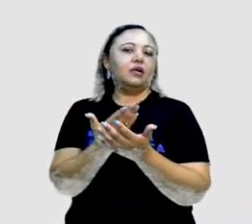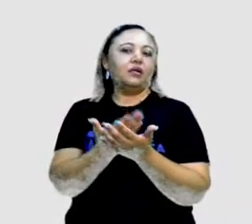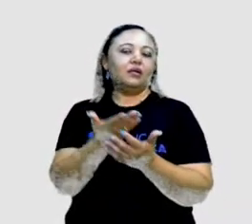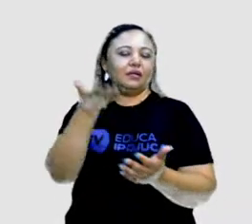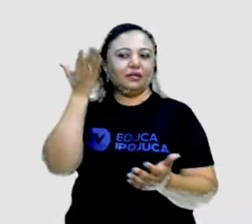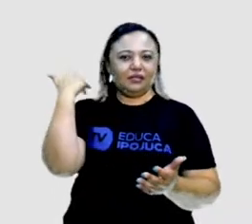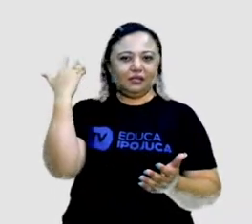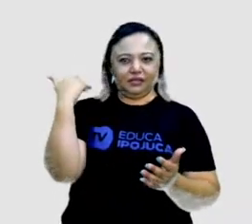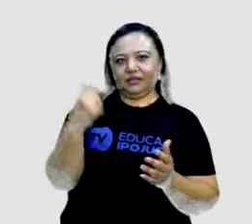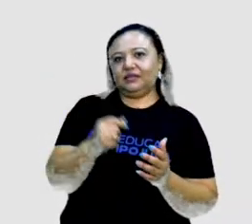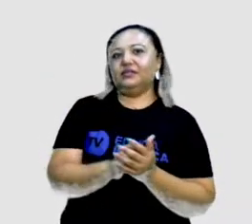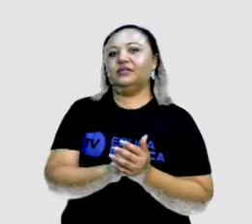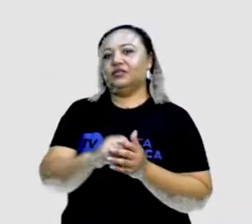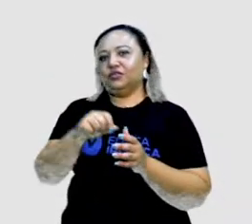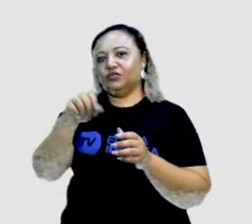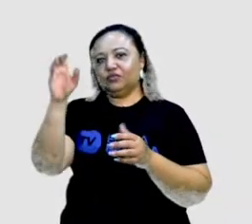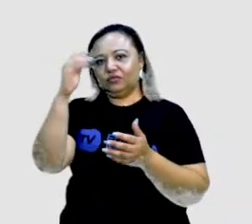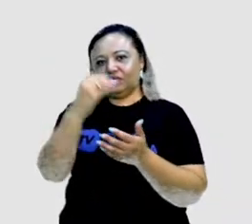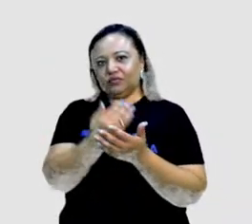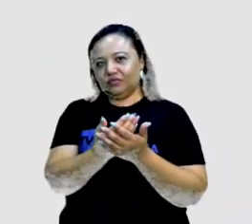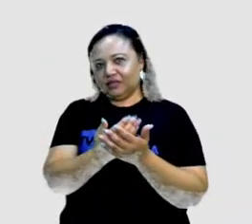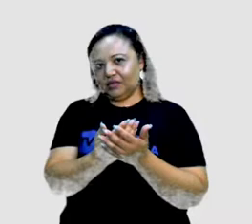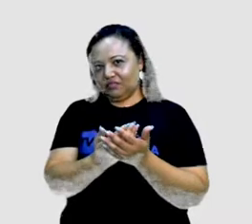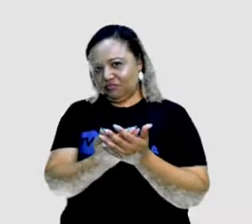que constituem os gêneros narrativos,